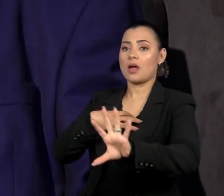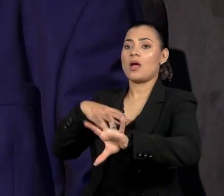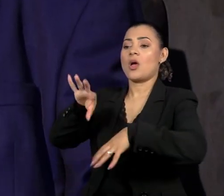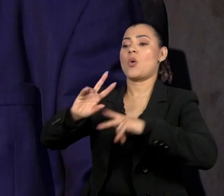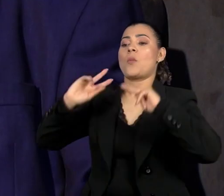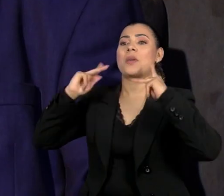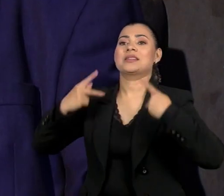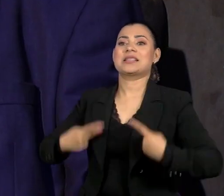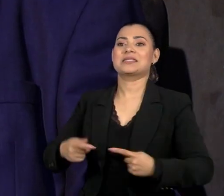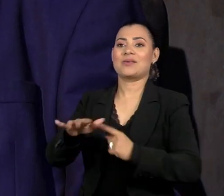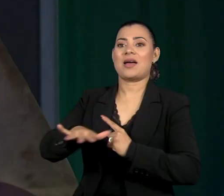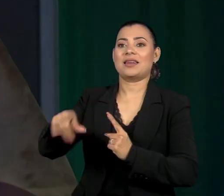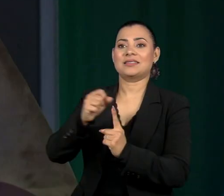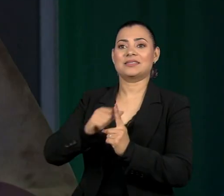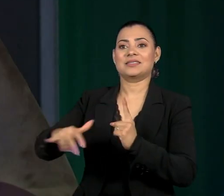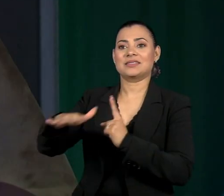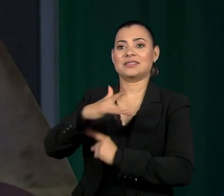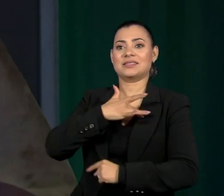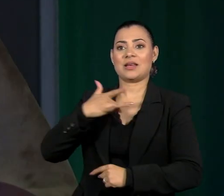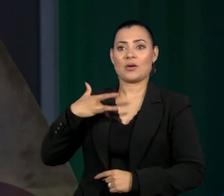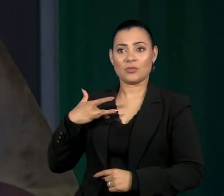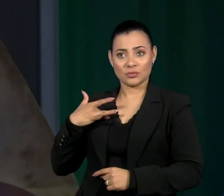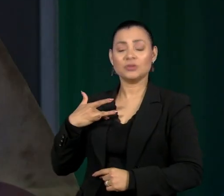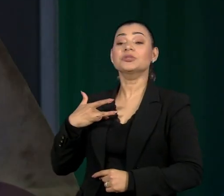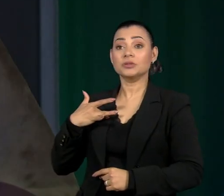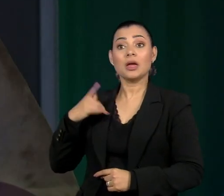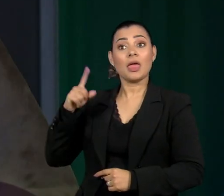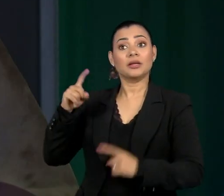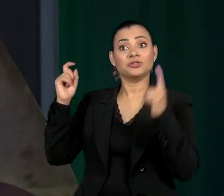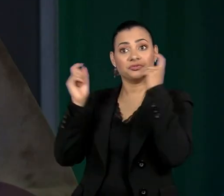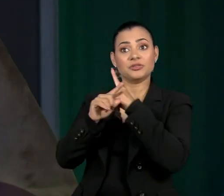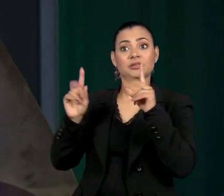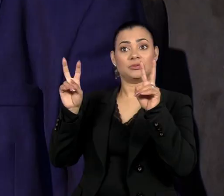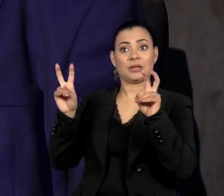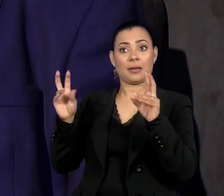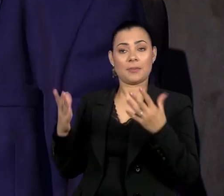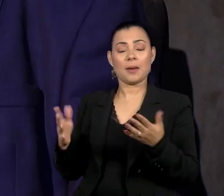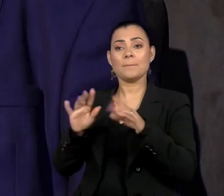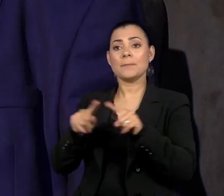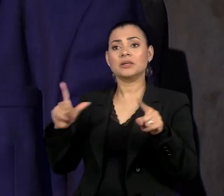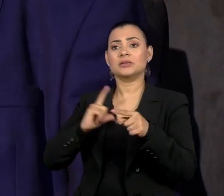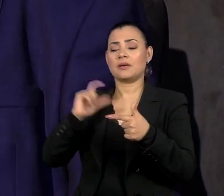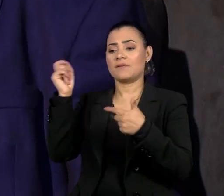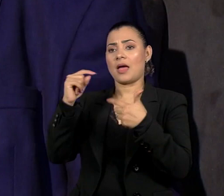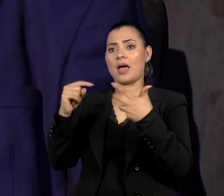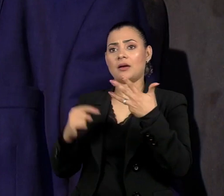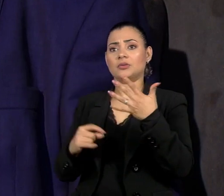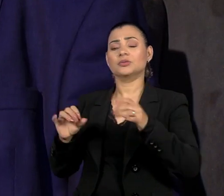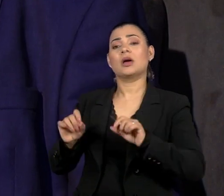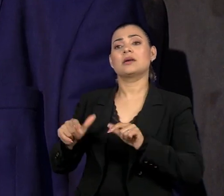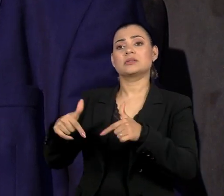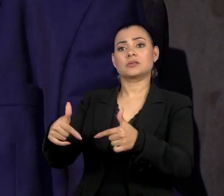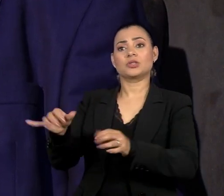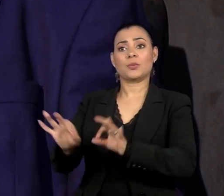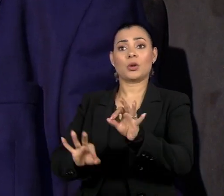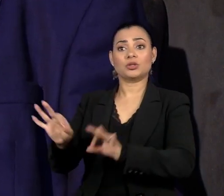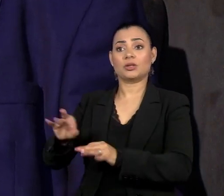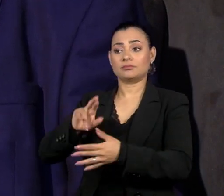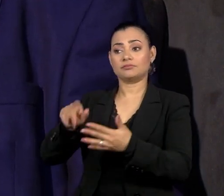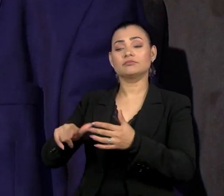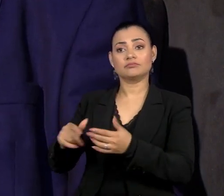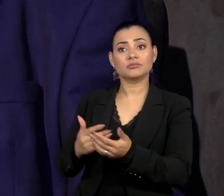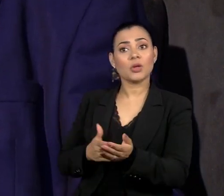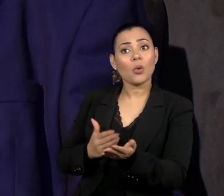um tema absolutamente controverso, difícil, mas existe também uma série de iniciativas sendo desenvolvidas